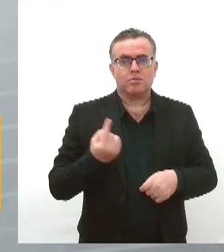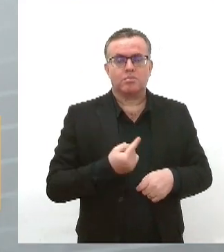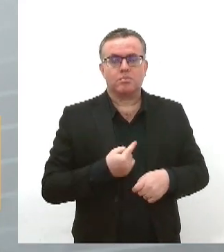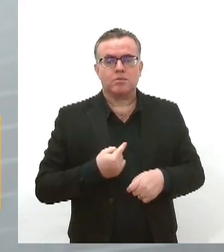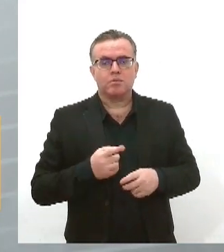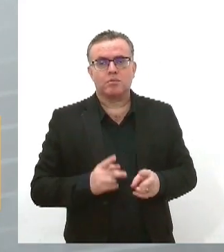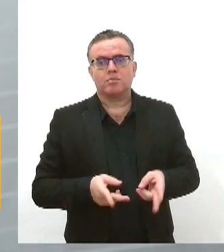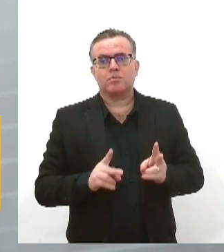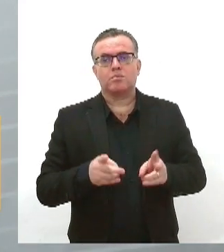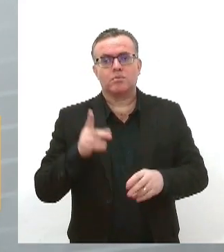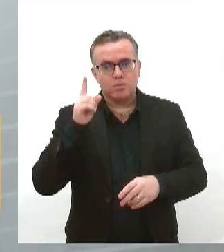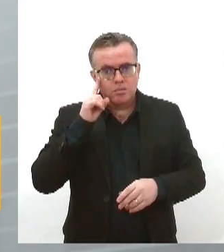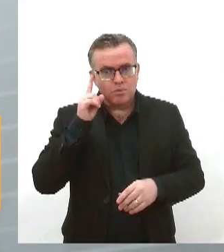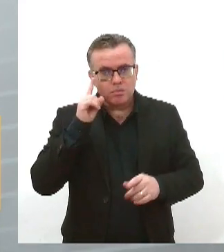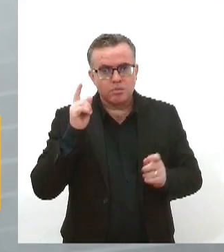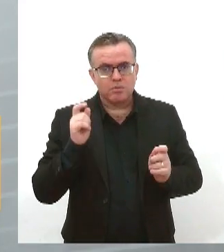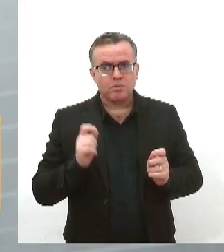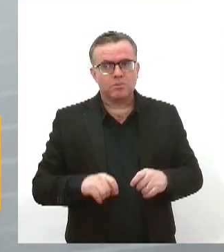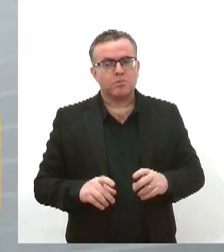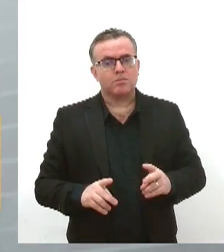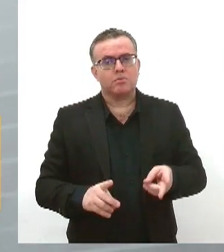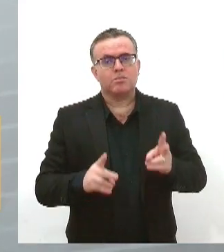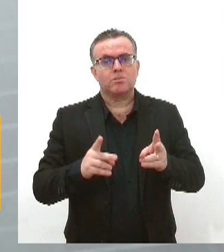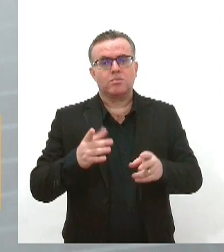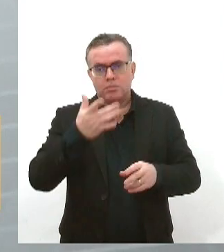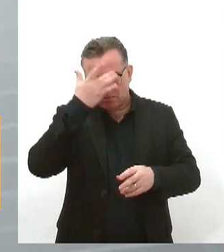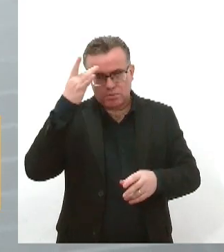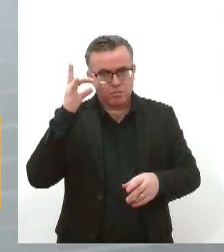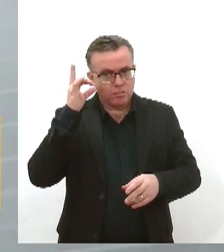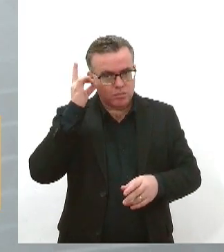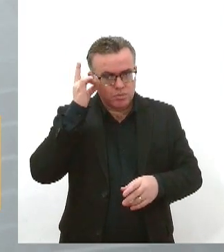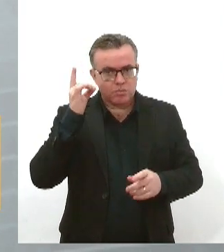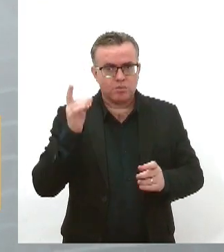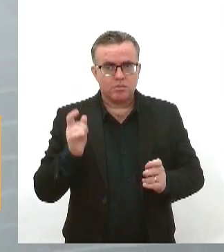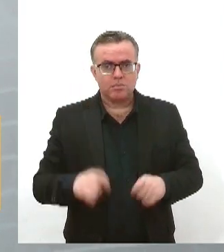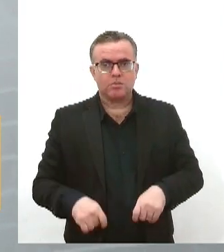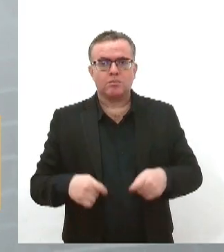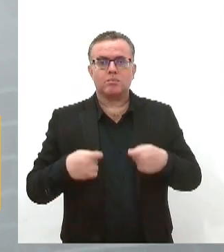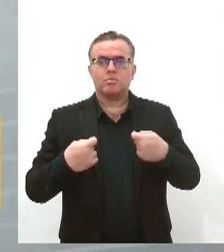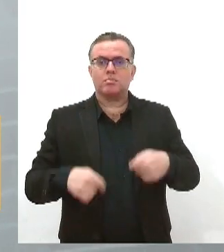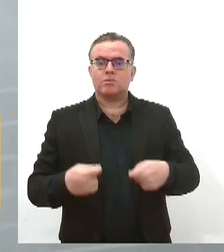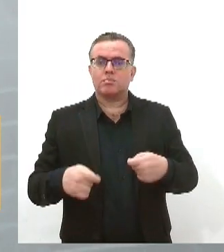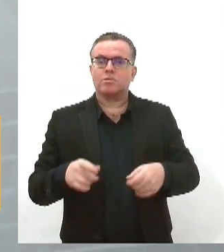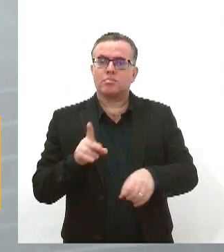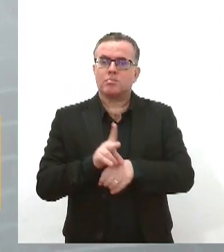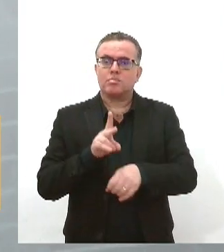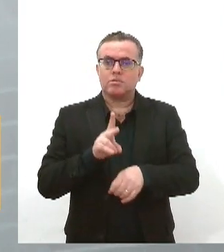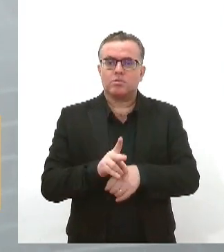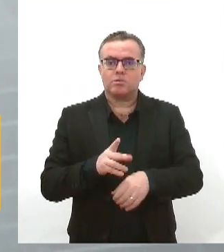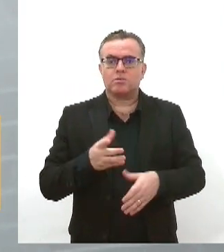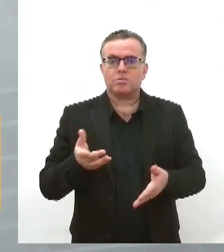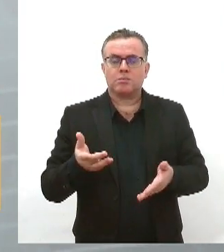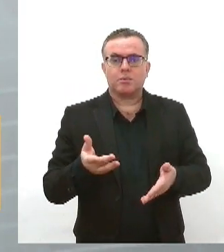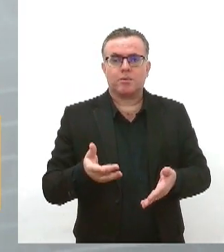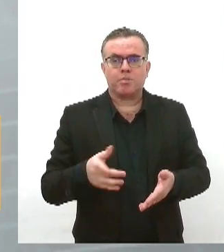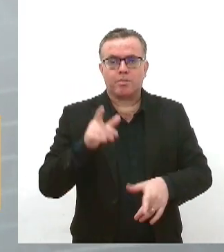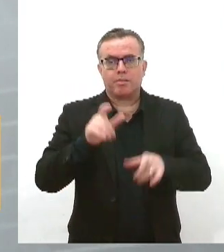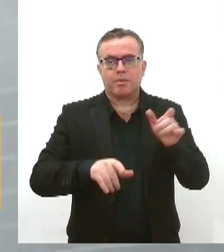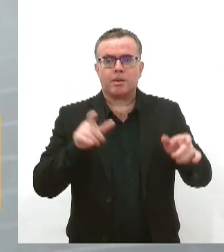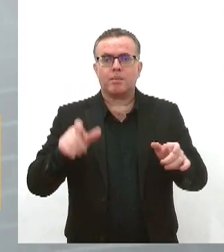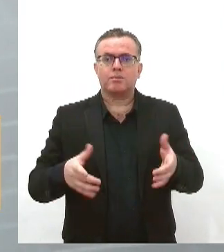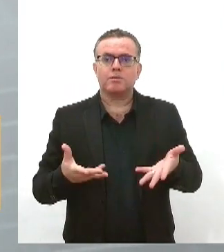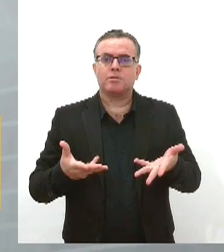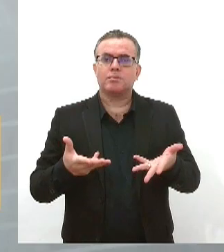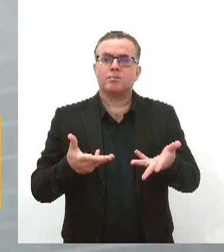são pessoas portadoras de síndrome de Down que precisam um cuidado, e são pessoas assim com um gesto